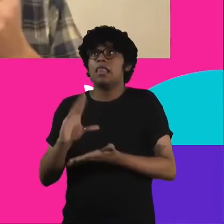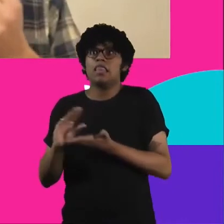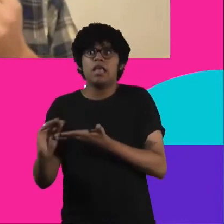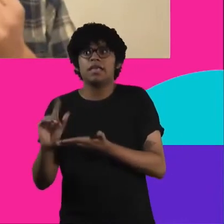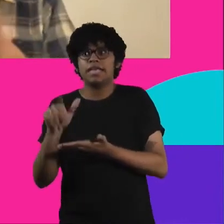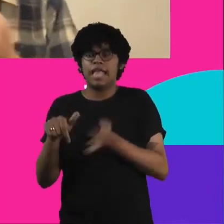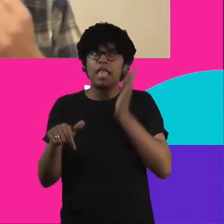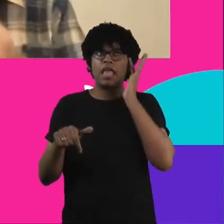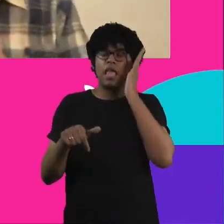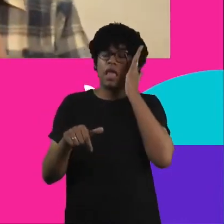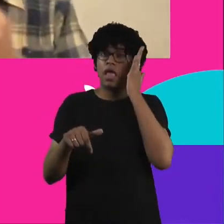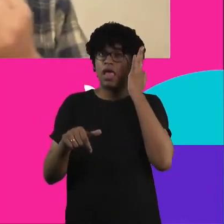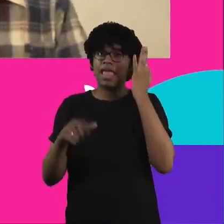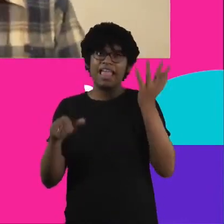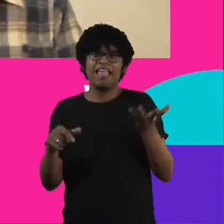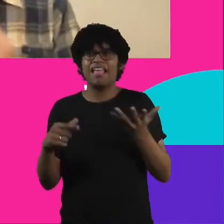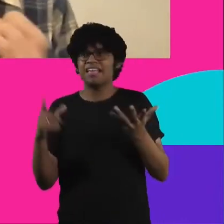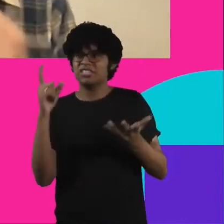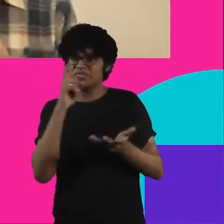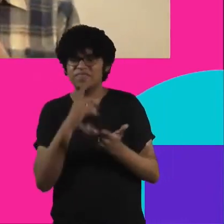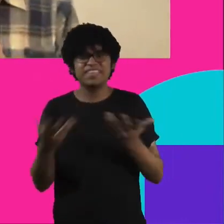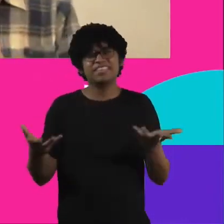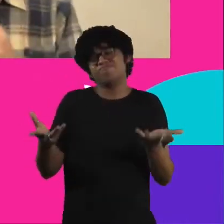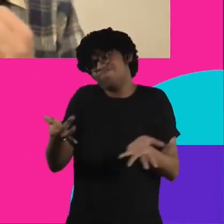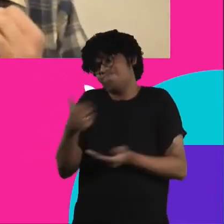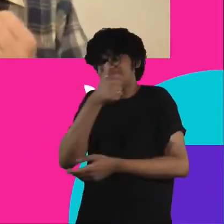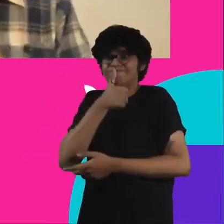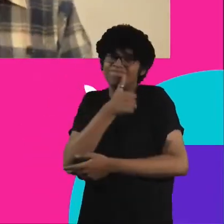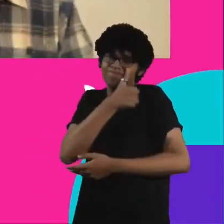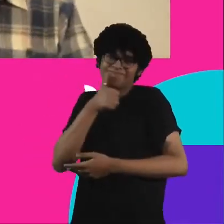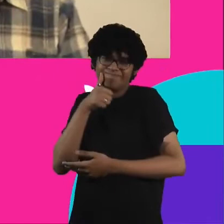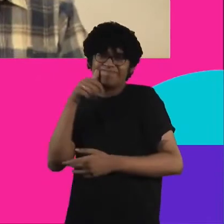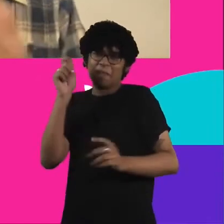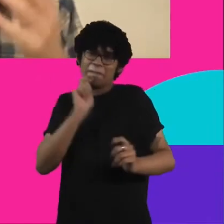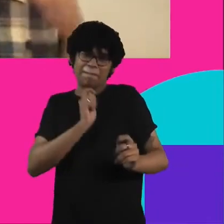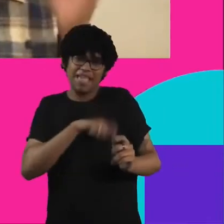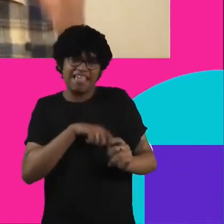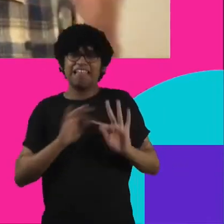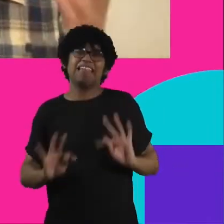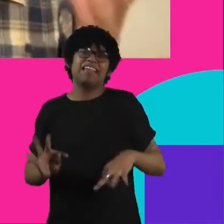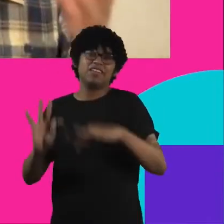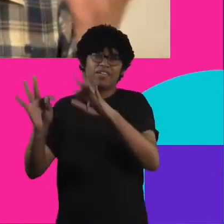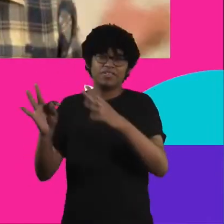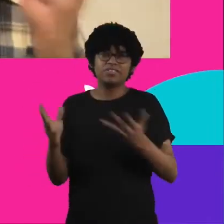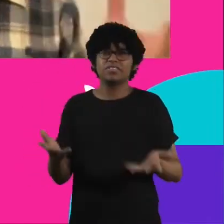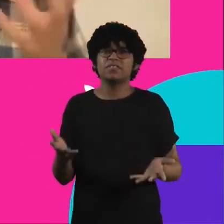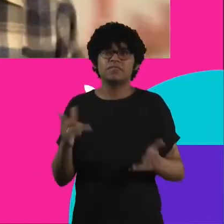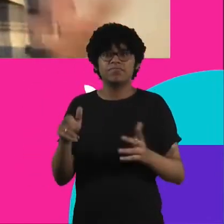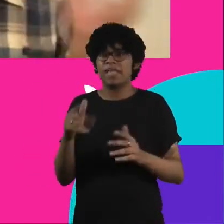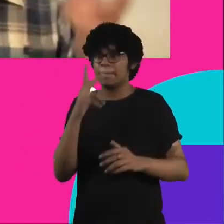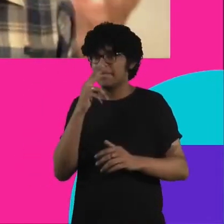dissermos a narrativa de que sempre os dados têm um viés, sempre são ruins, a inteligência artificial é